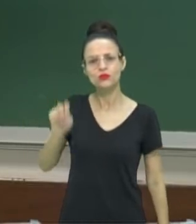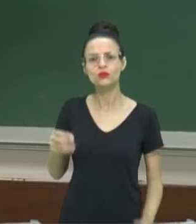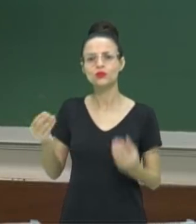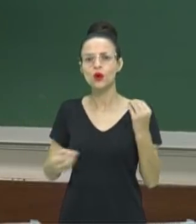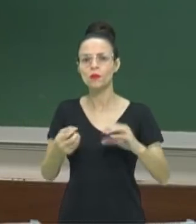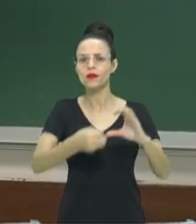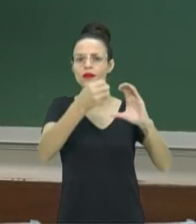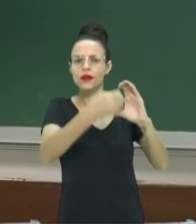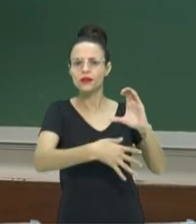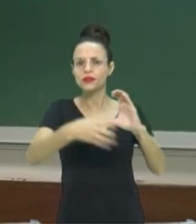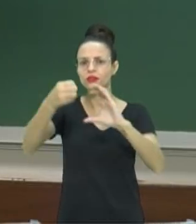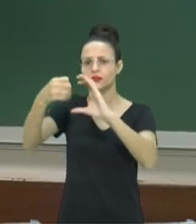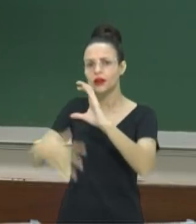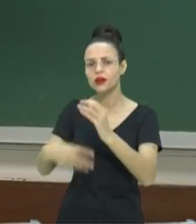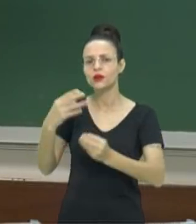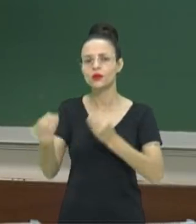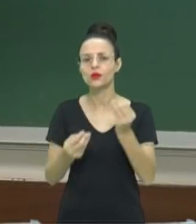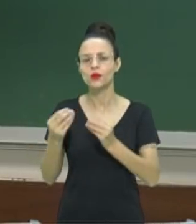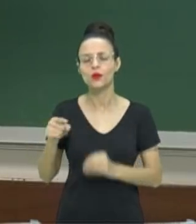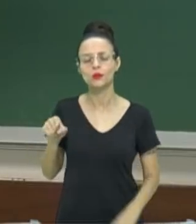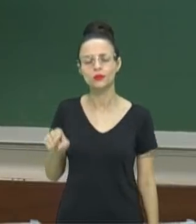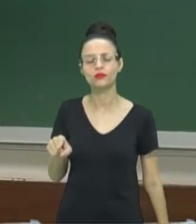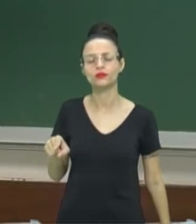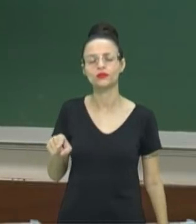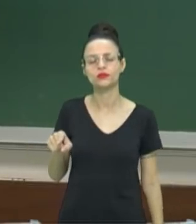Que característica ali que